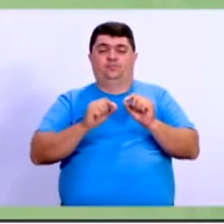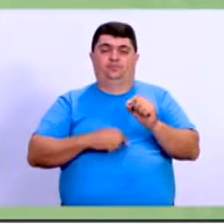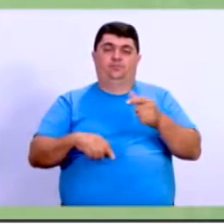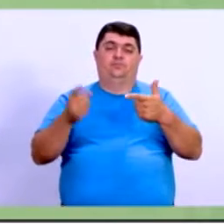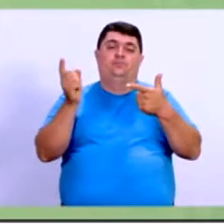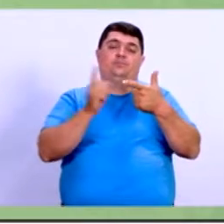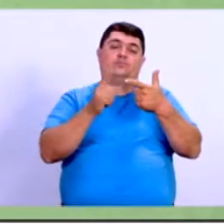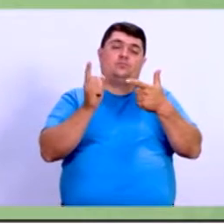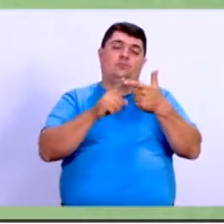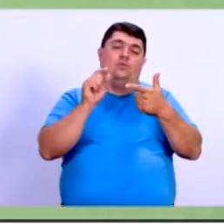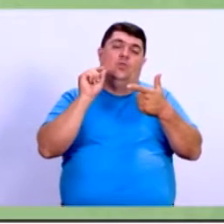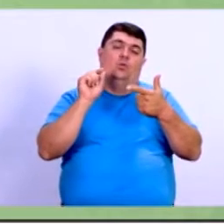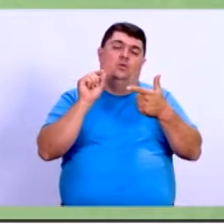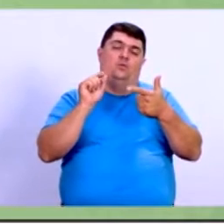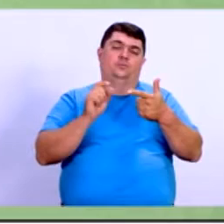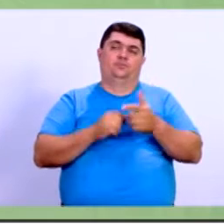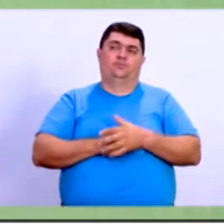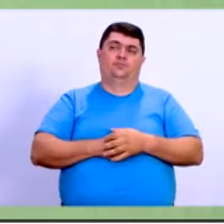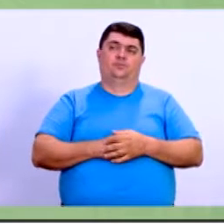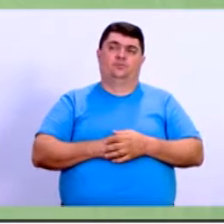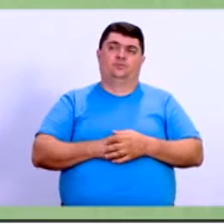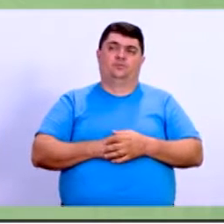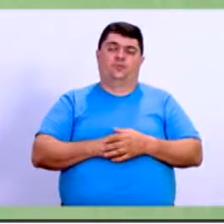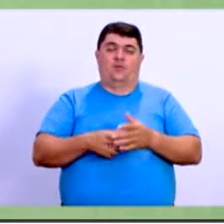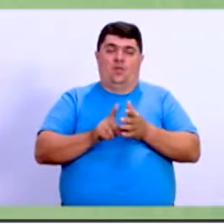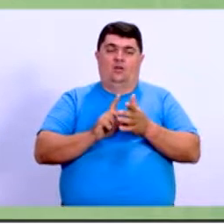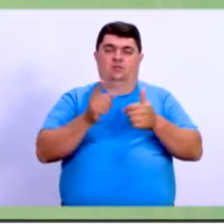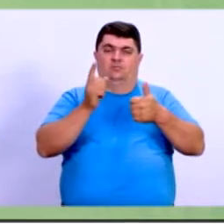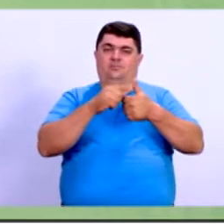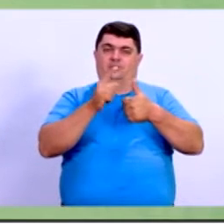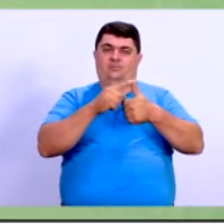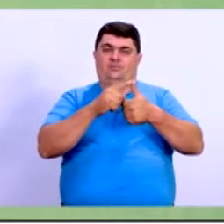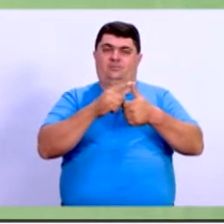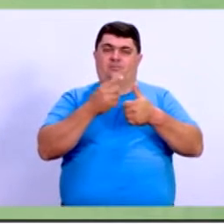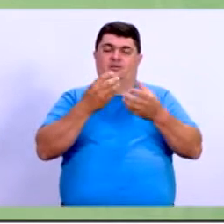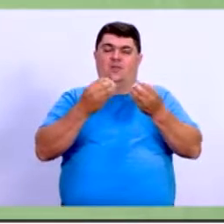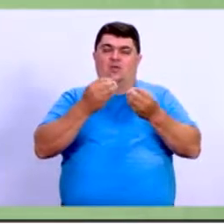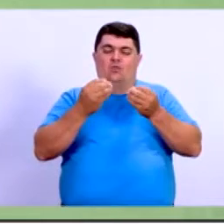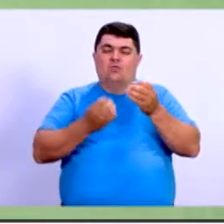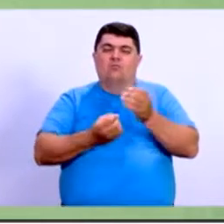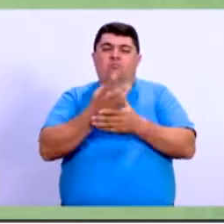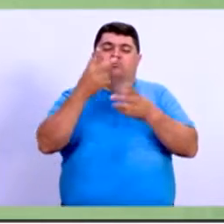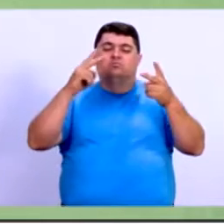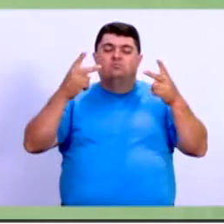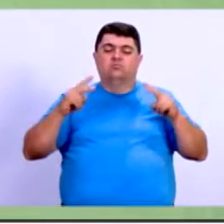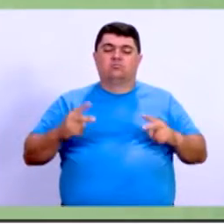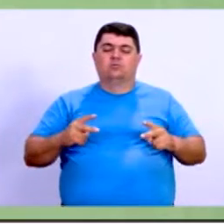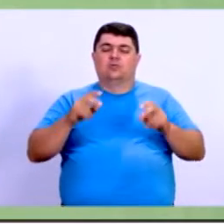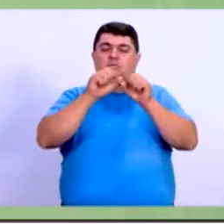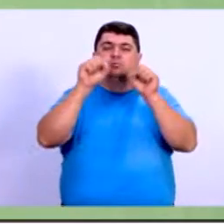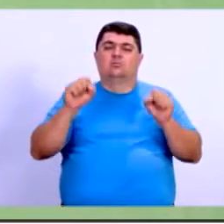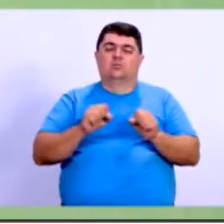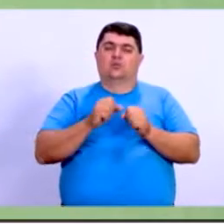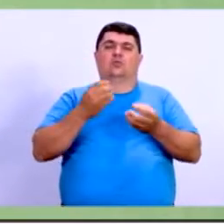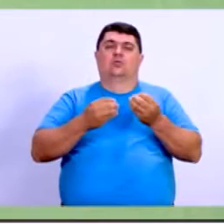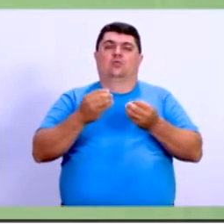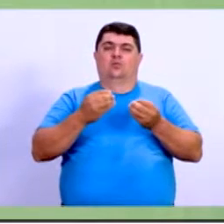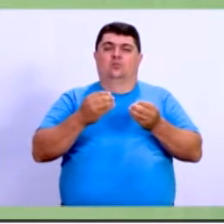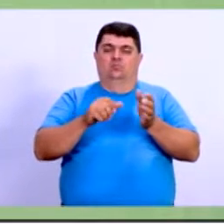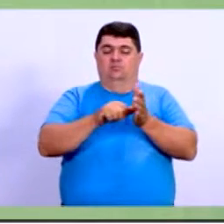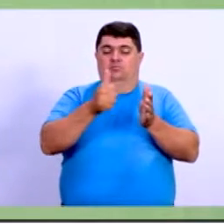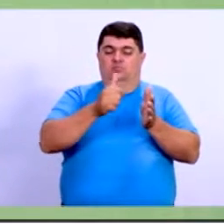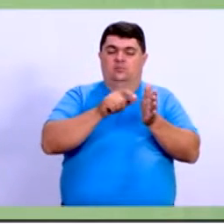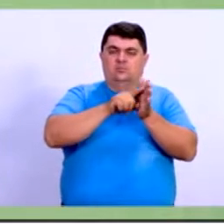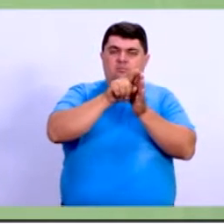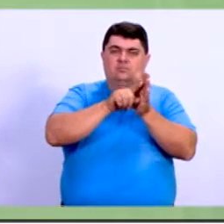2, né? Vamos ainda no passo 1, que é aqui, como criar um sistema. Primeiro, a gente tem que investigar o local, ou seja,